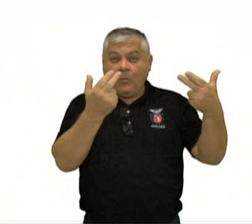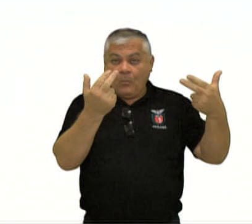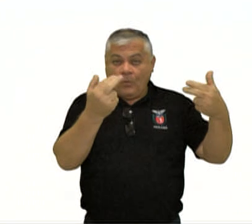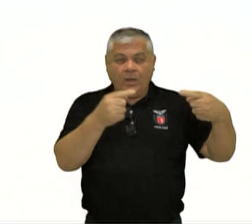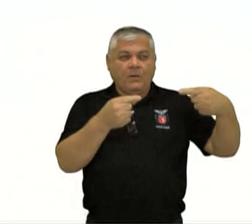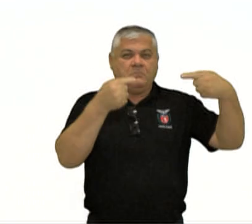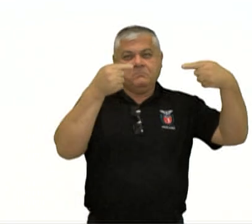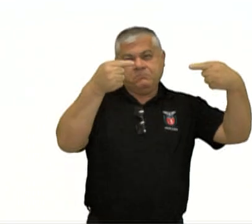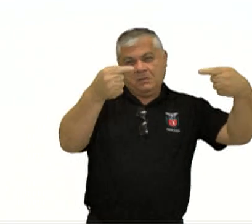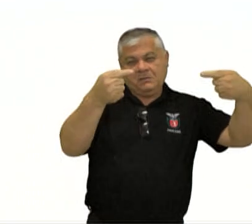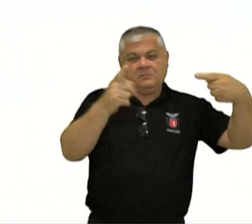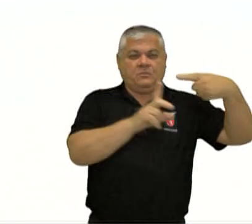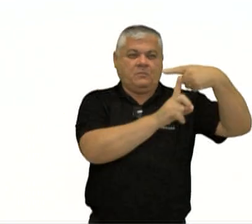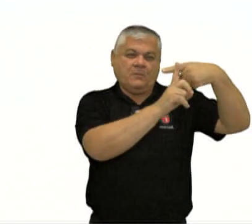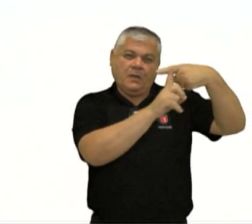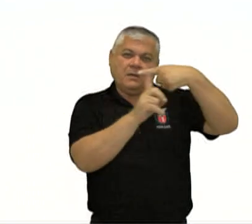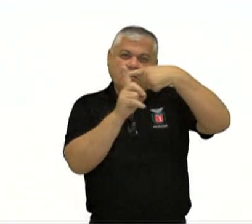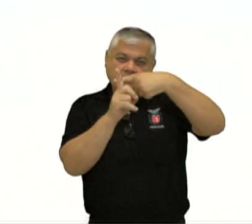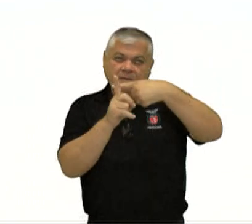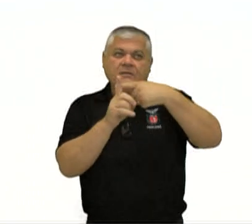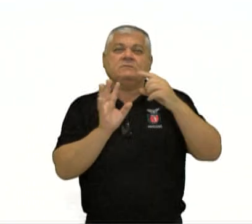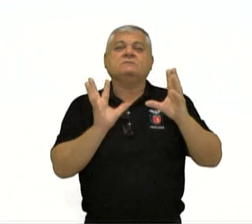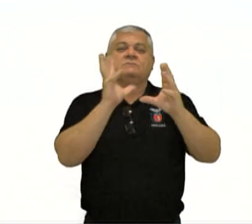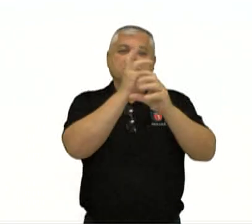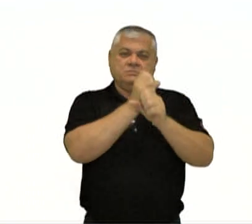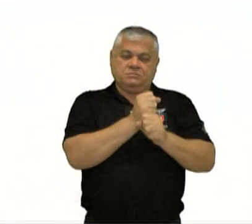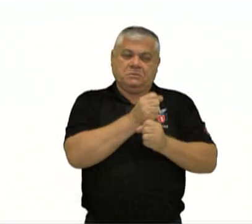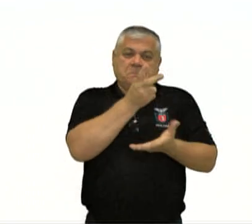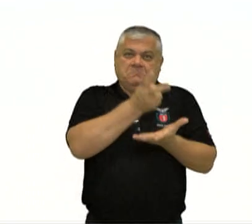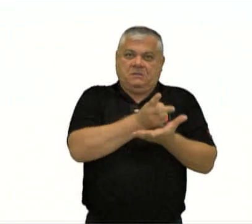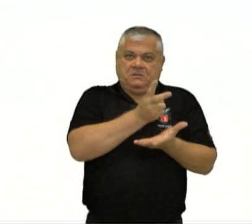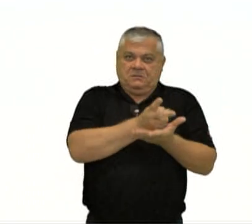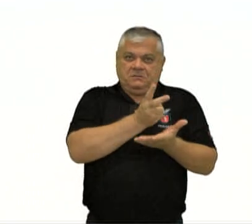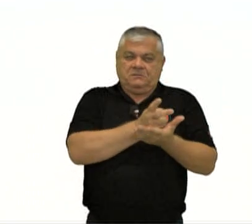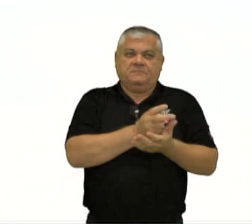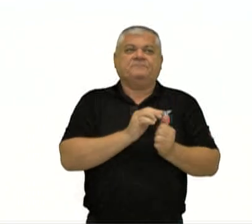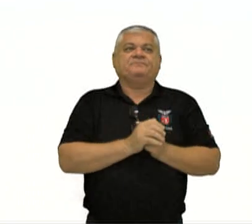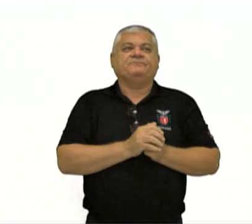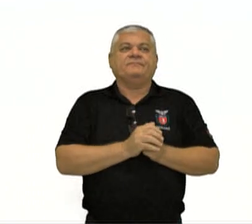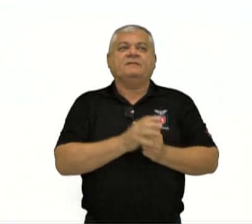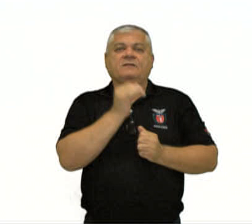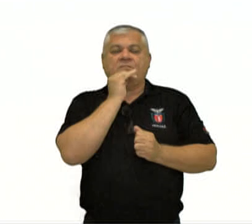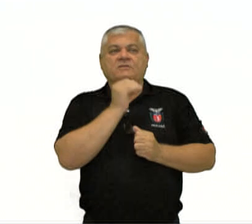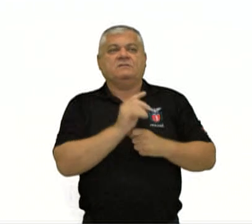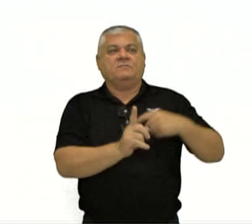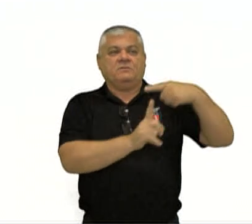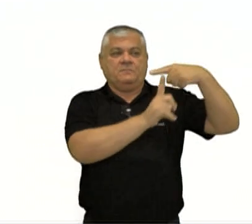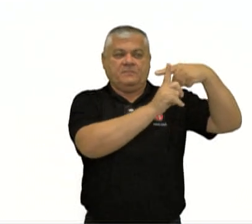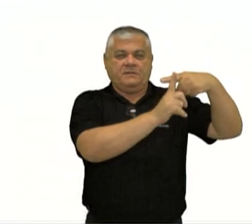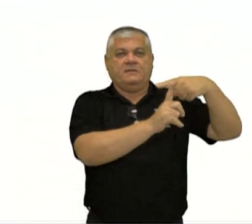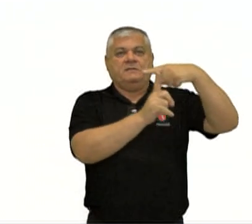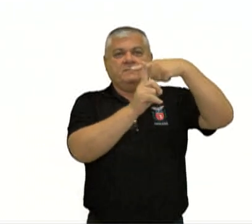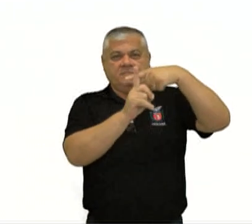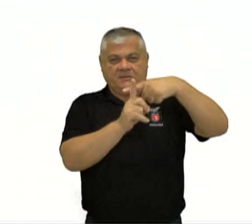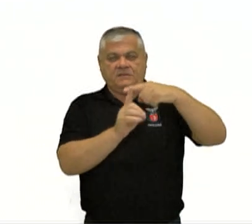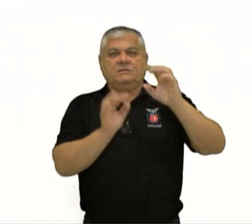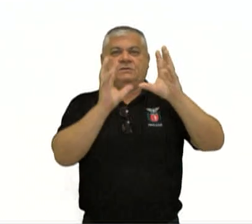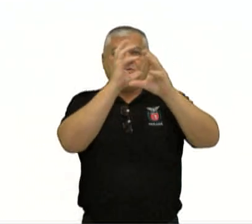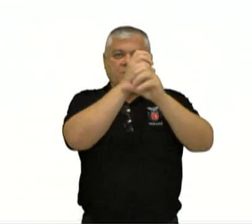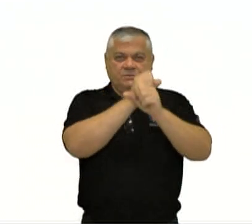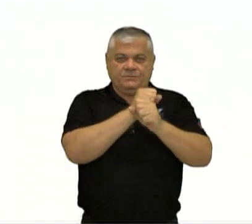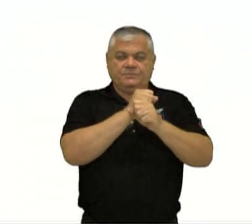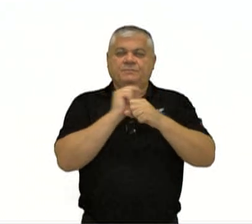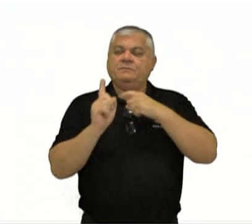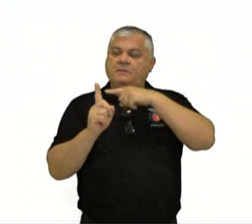nós vamos adicionar os módulos e manter os sinais. Ou seja, nós vamos somar os dois números e repetir o